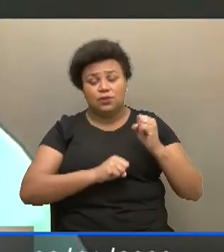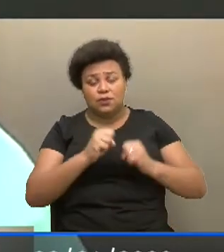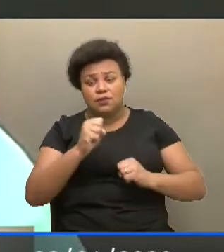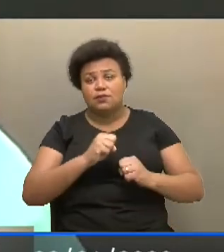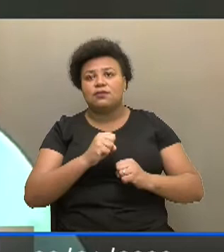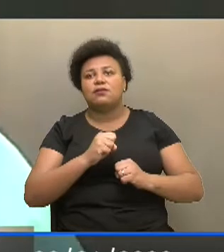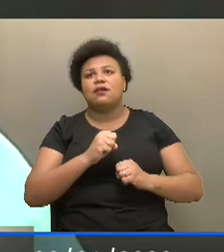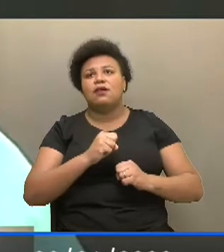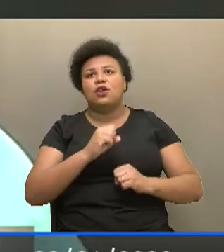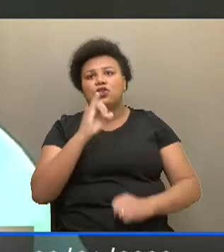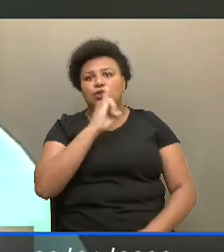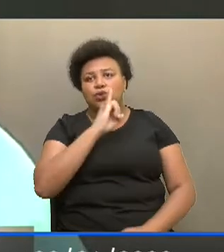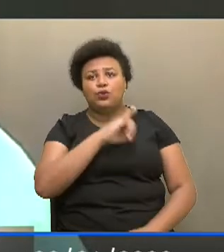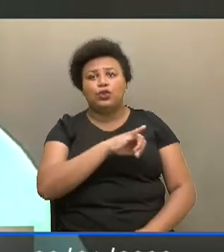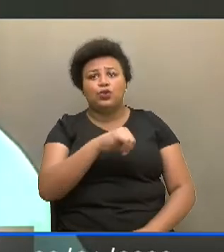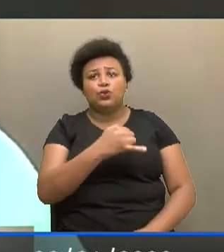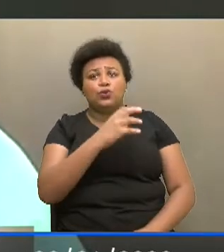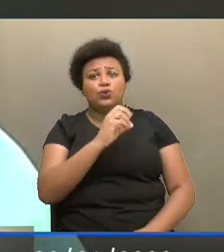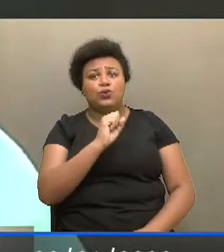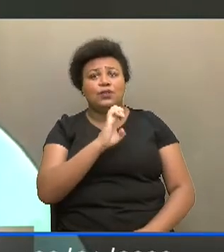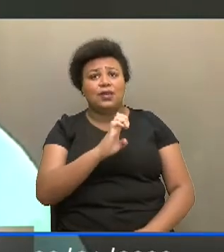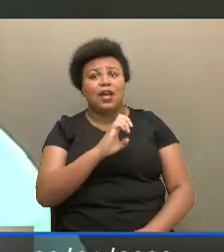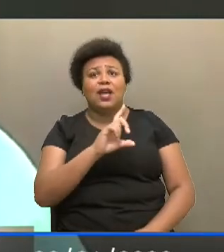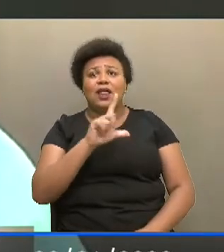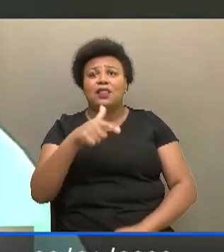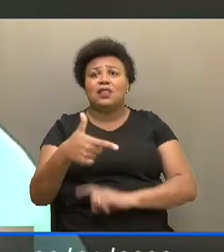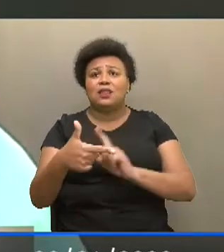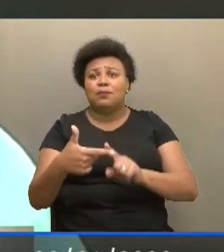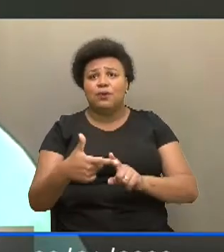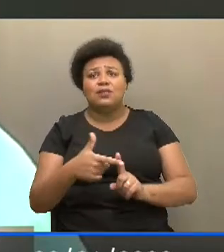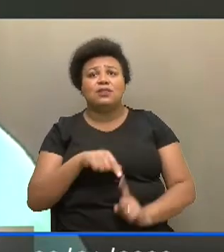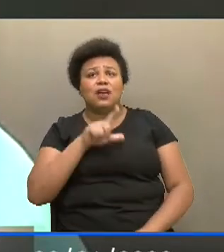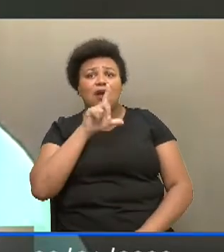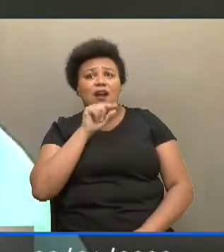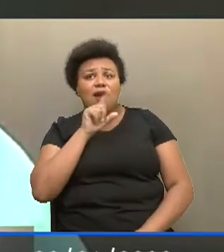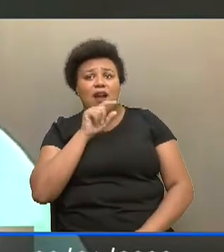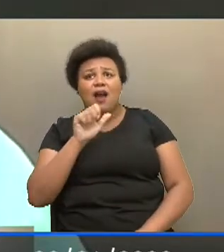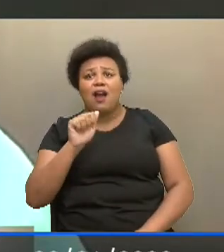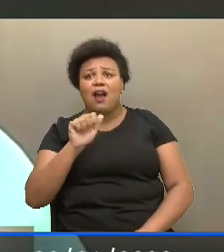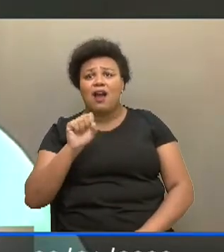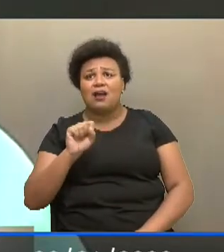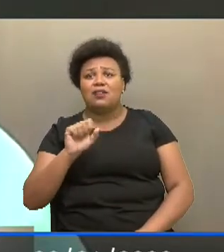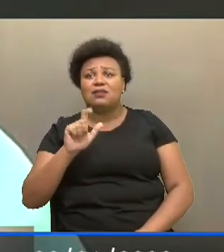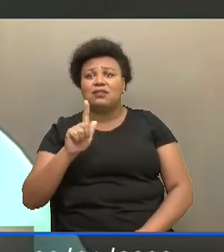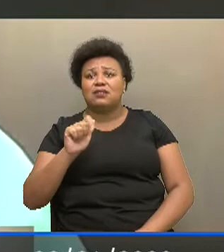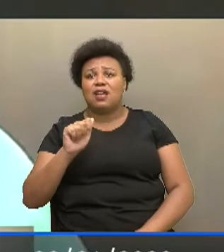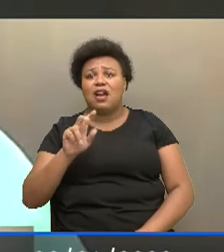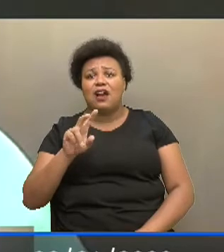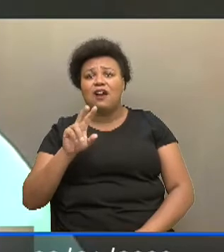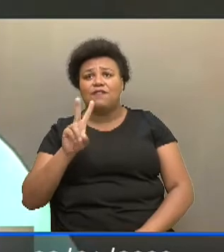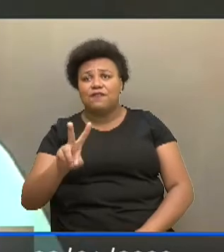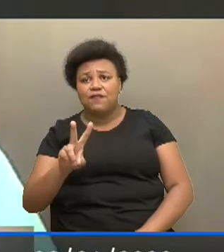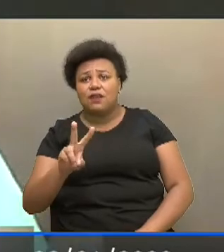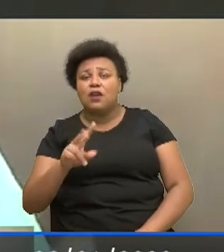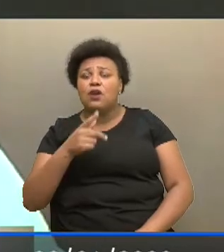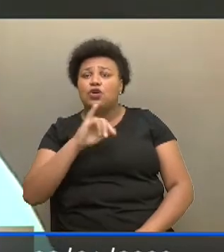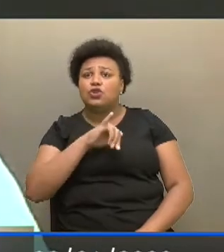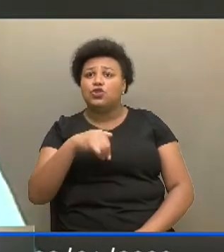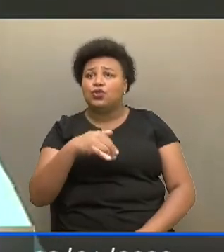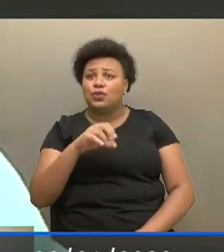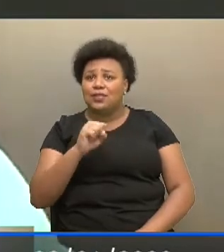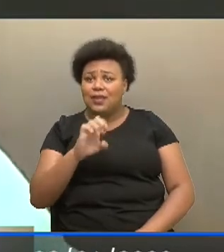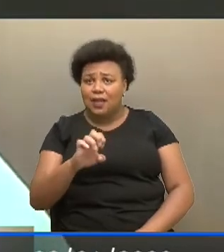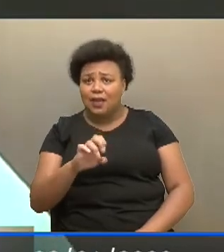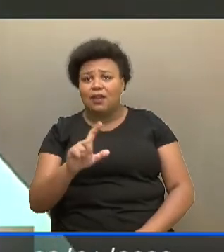José Roberto. Depois, na sequência, já prepara a avicultura, as GAVE. José Eduardo. E aí nós